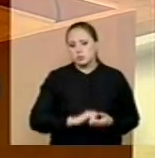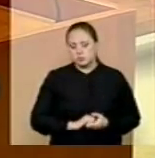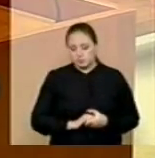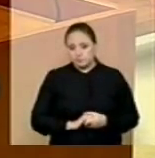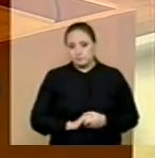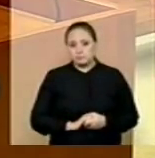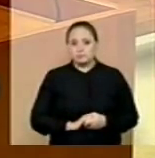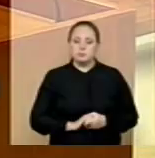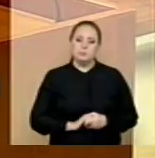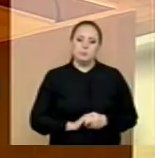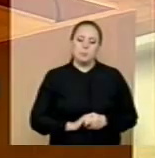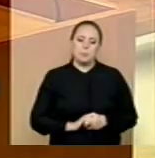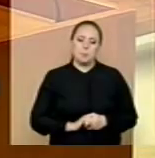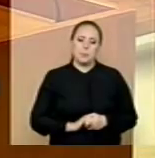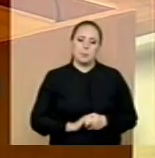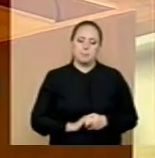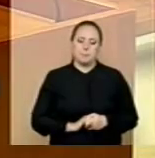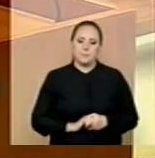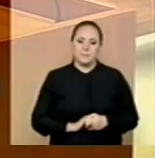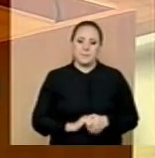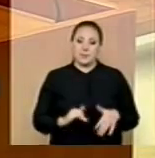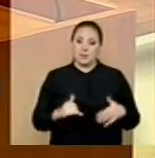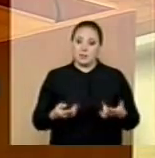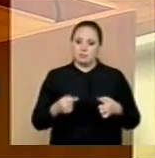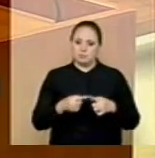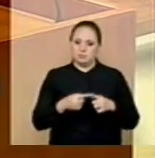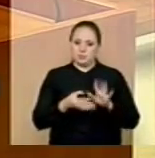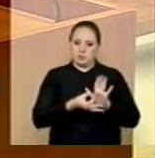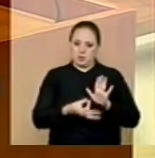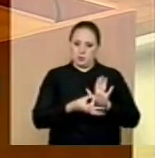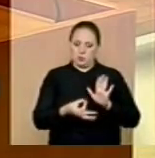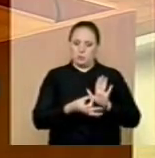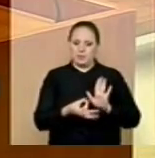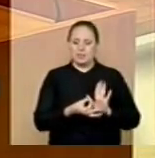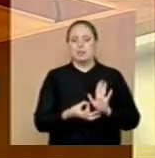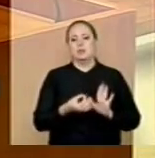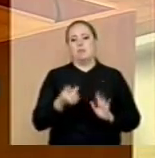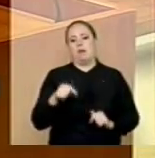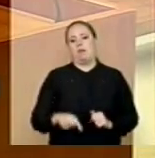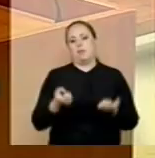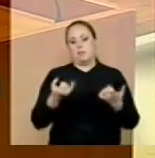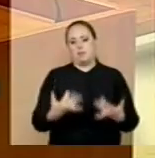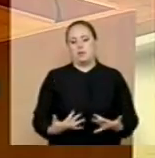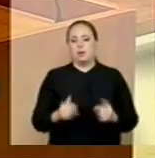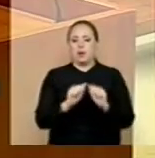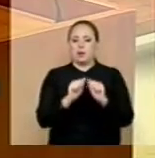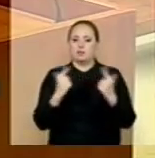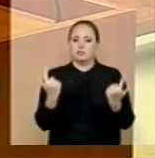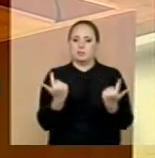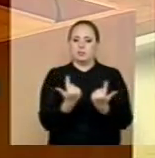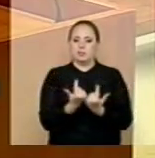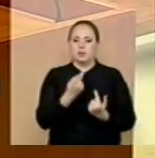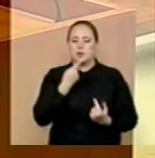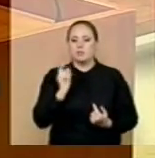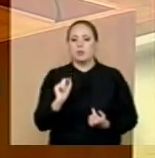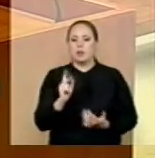Portanto, de acordo com a argumentação desenvolvida, a Assembleia Legislativa entende pela